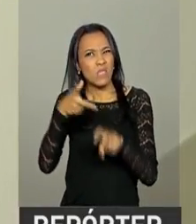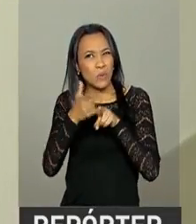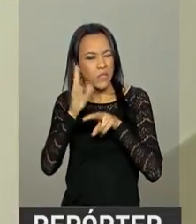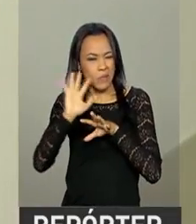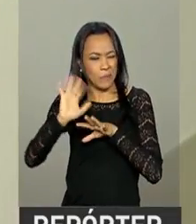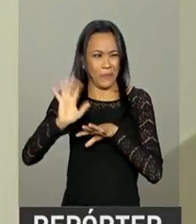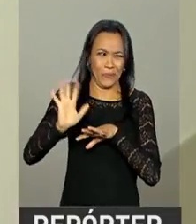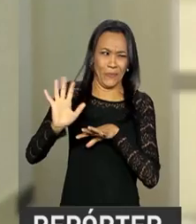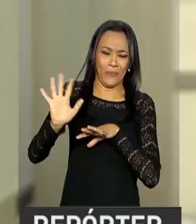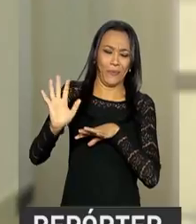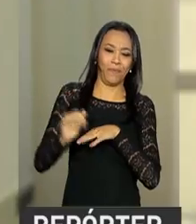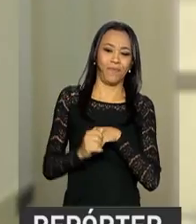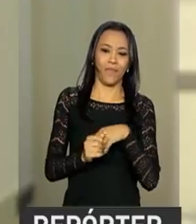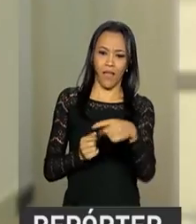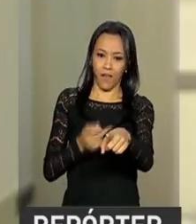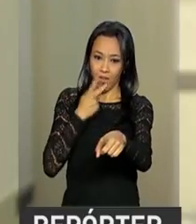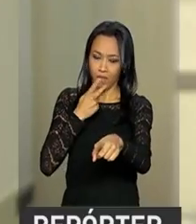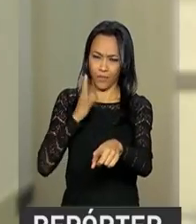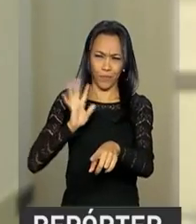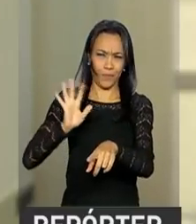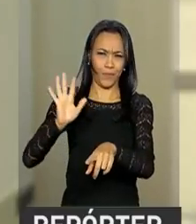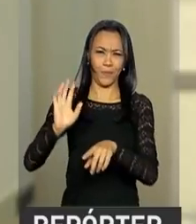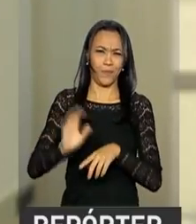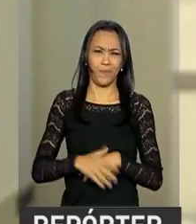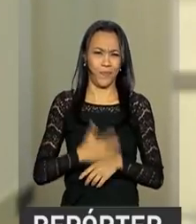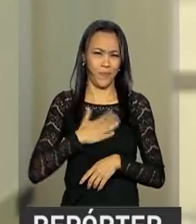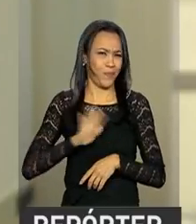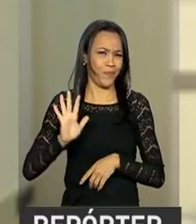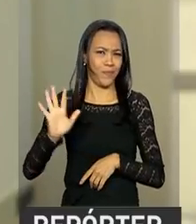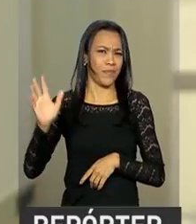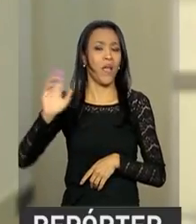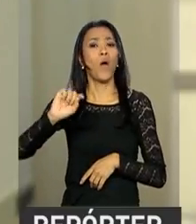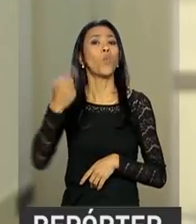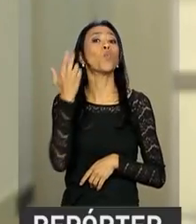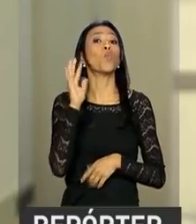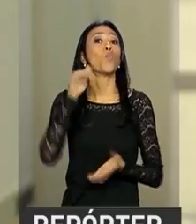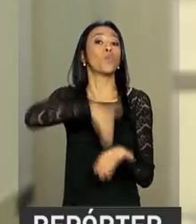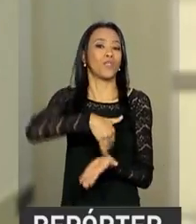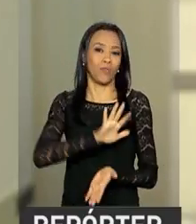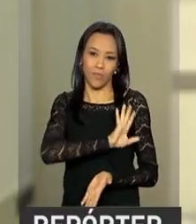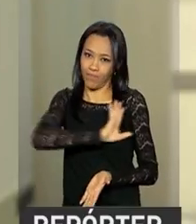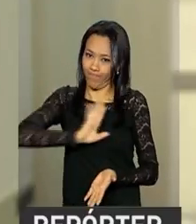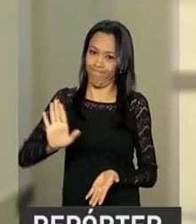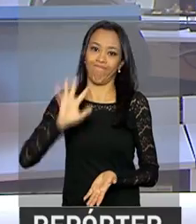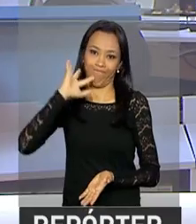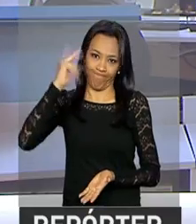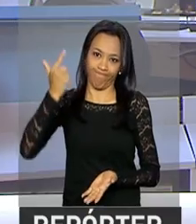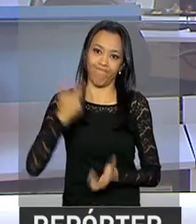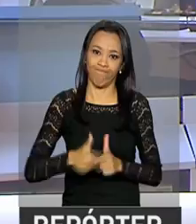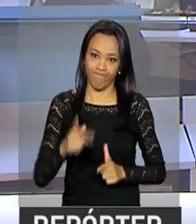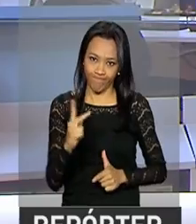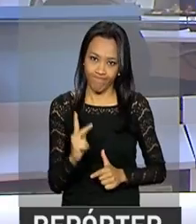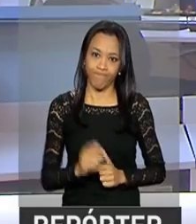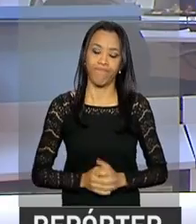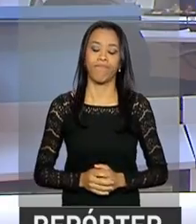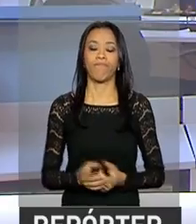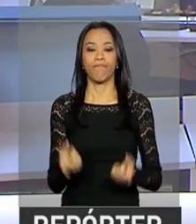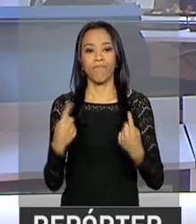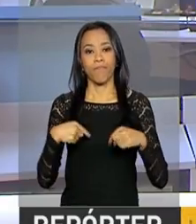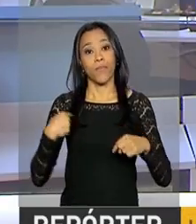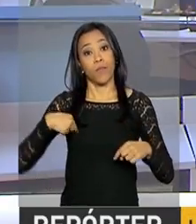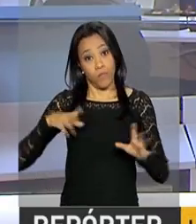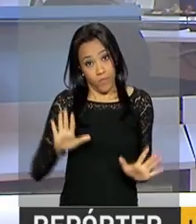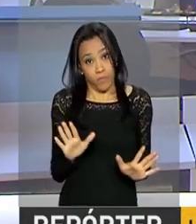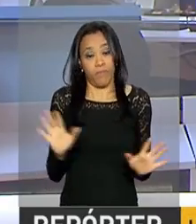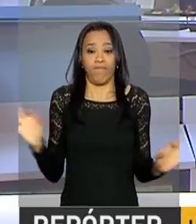longe de acontecer não gostaria não seria me minha última opção da vida bom nós ficamos